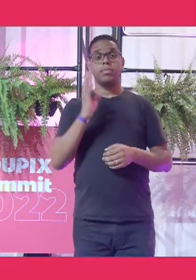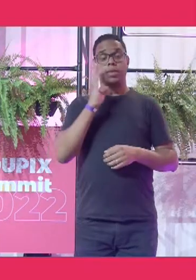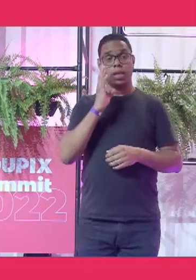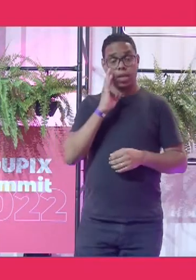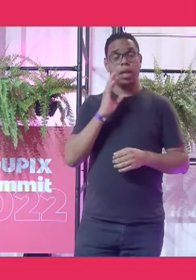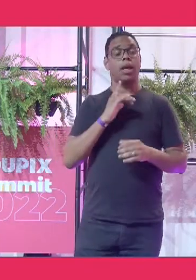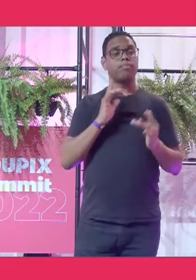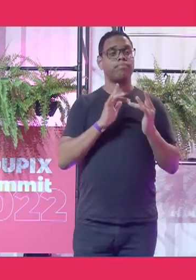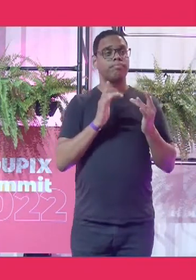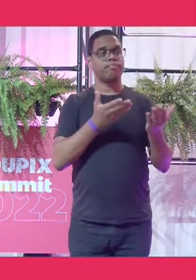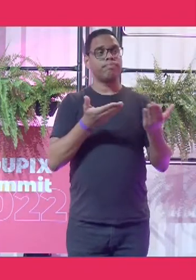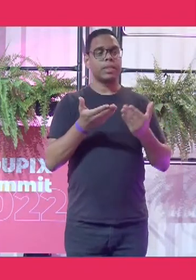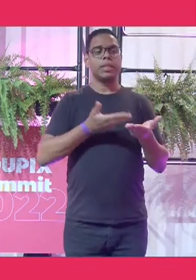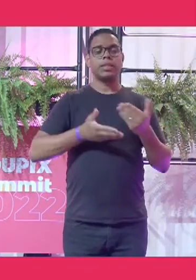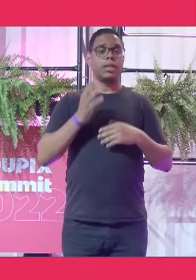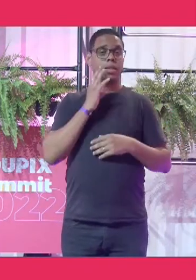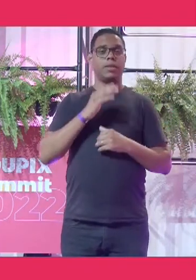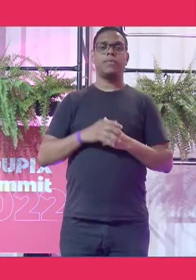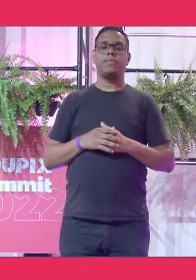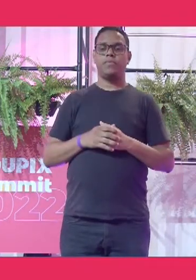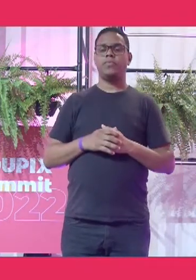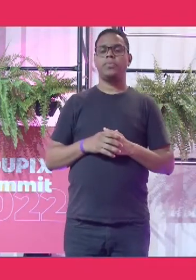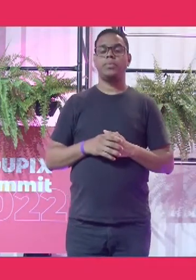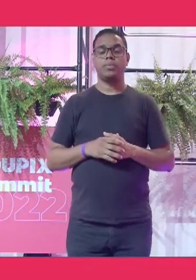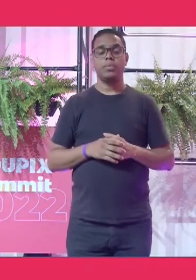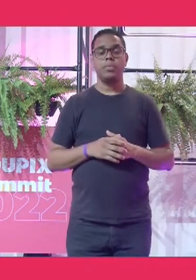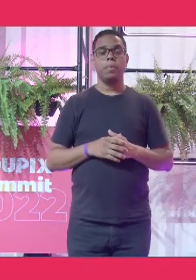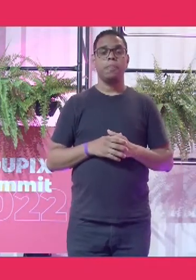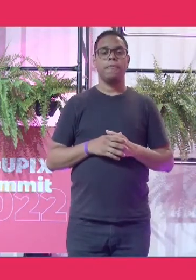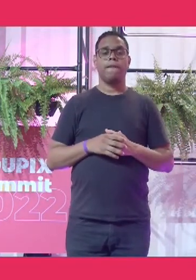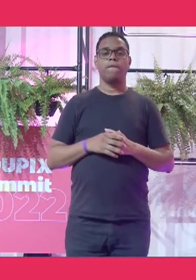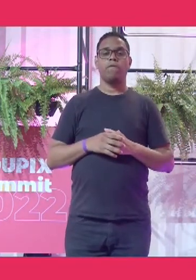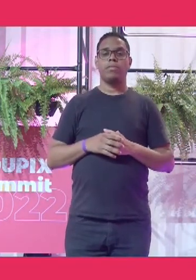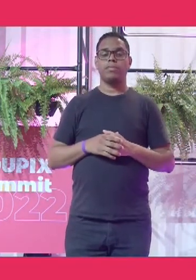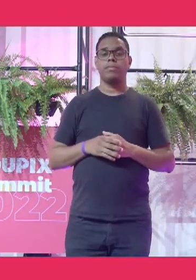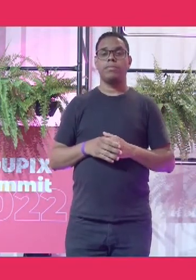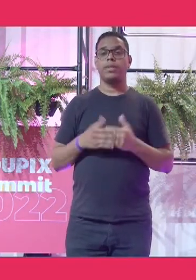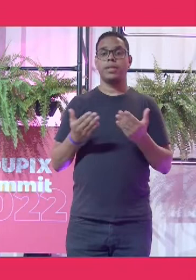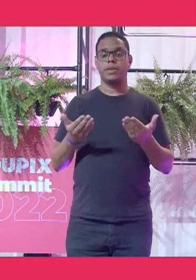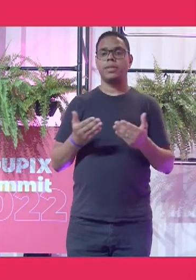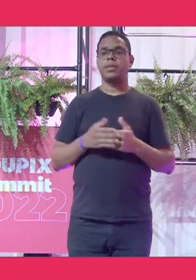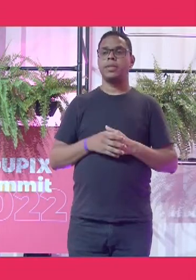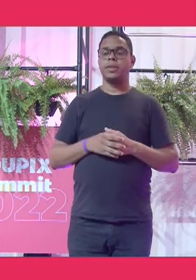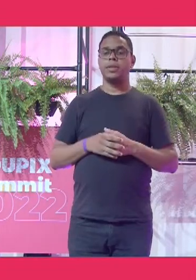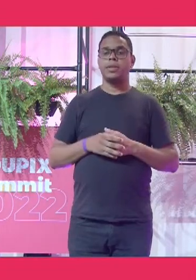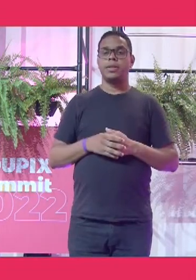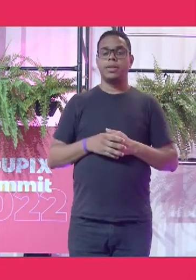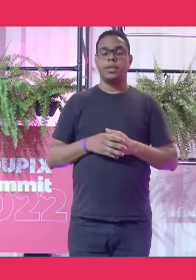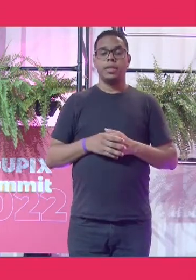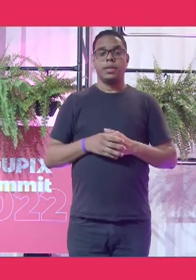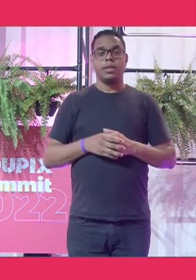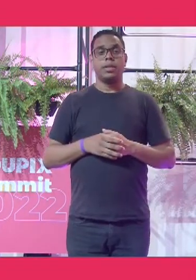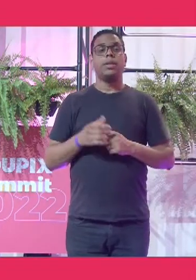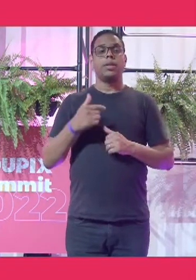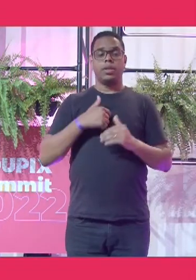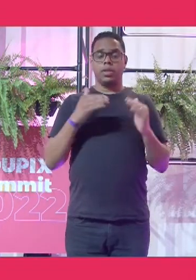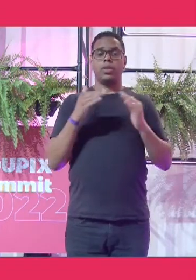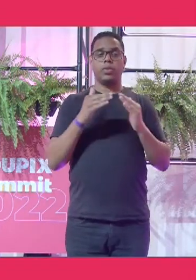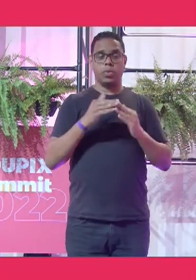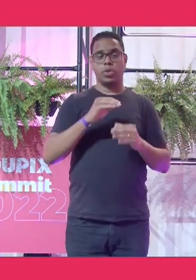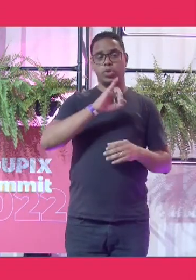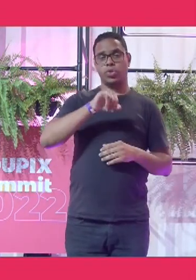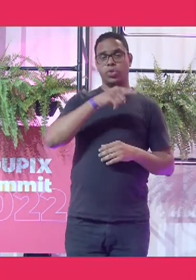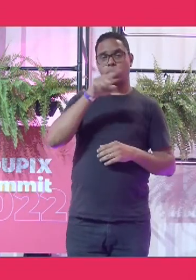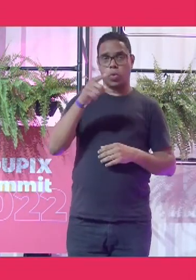legal. É isso, sabe? É isso. E sigam gente legal, gente, sabe? Vocês, gente. Olha, eu concordo muito com o que o